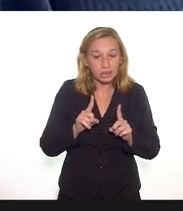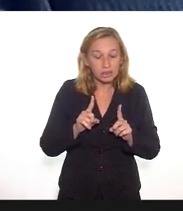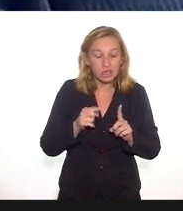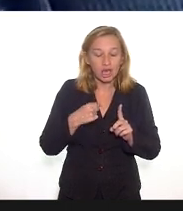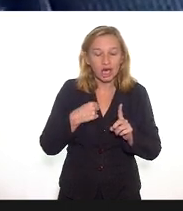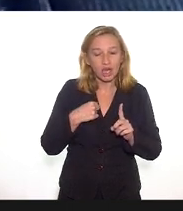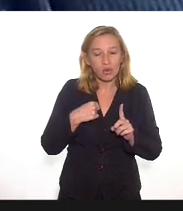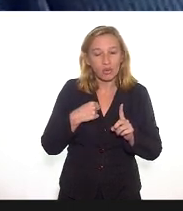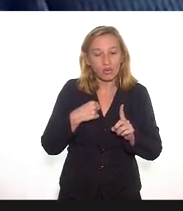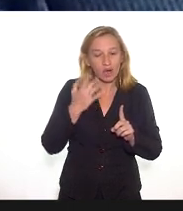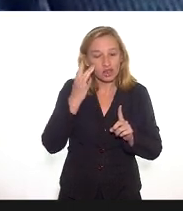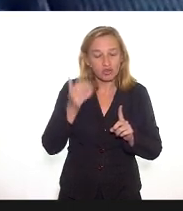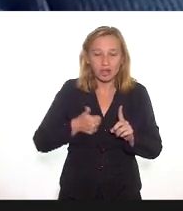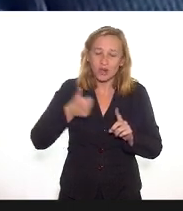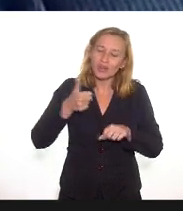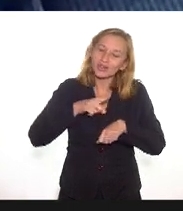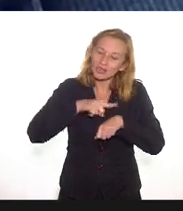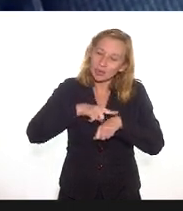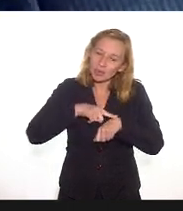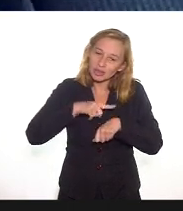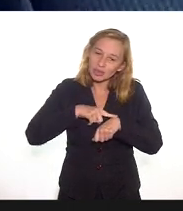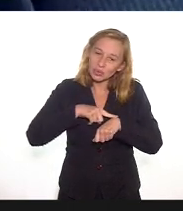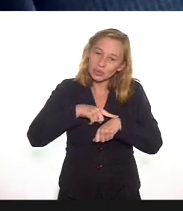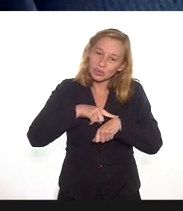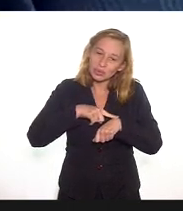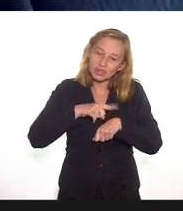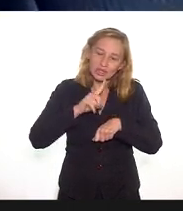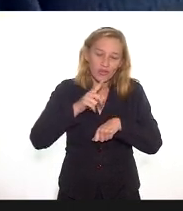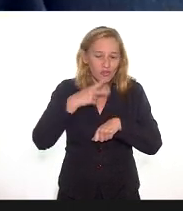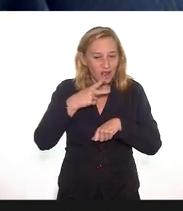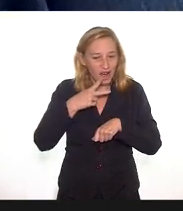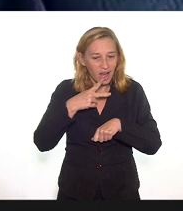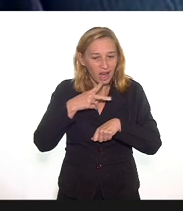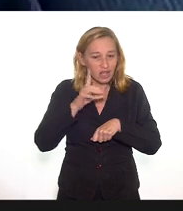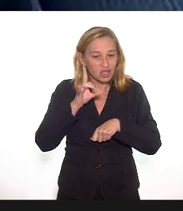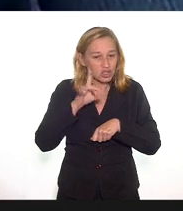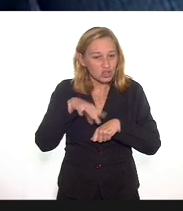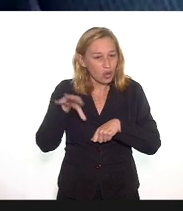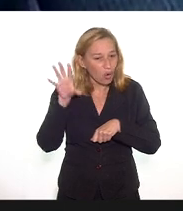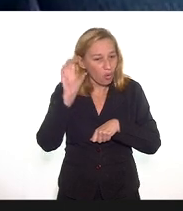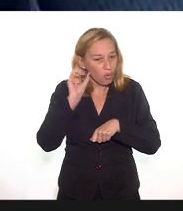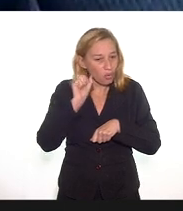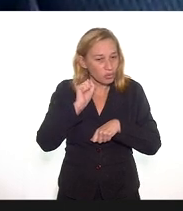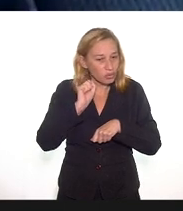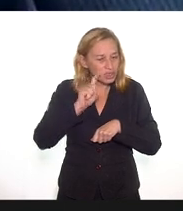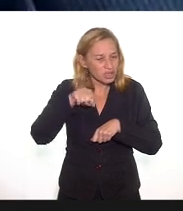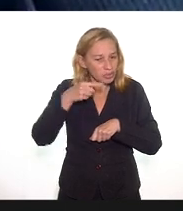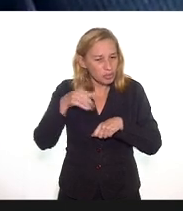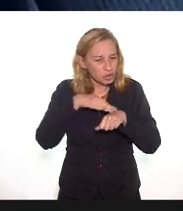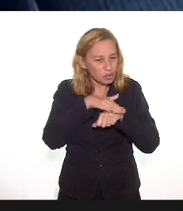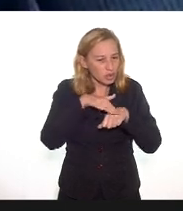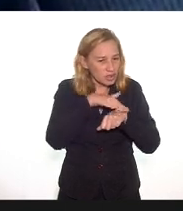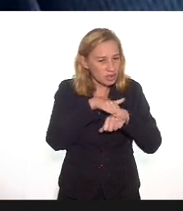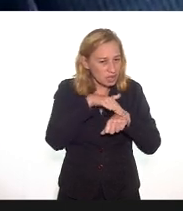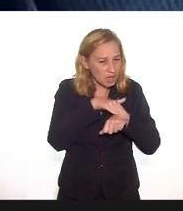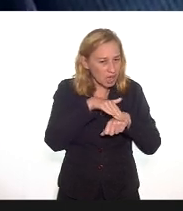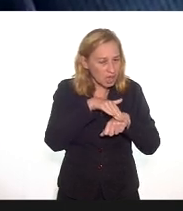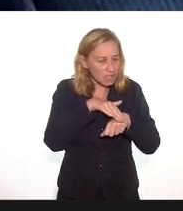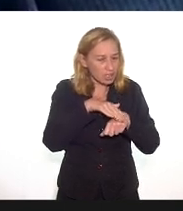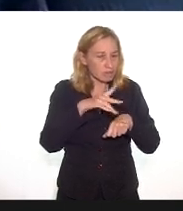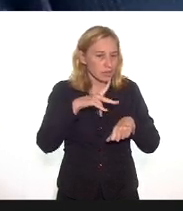eu prefiro, nesse momento, não falar, quem sabe mais tarde falar com o senhor e com a comissão, quando